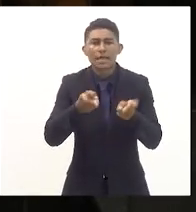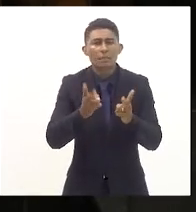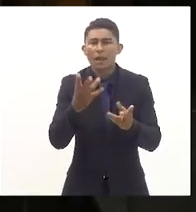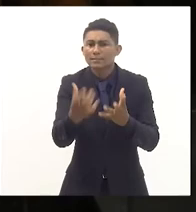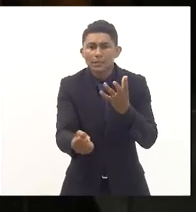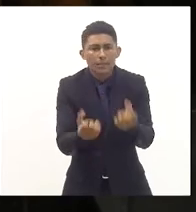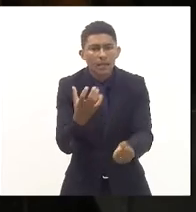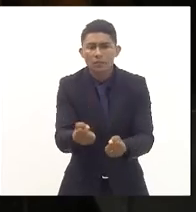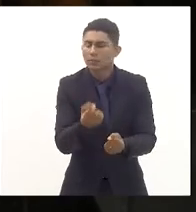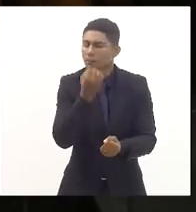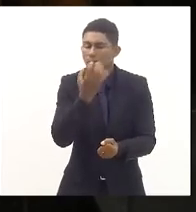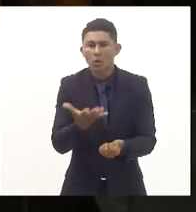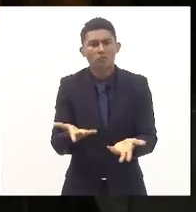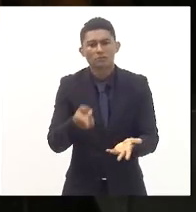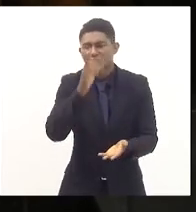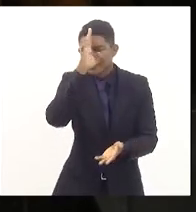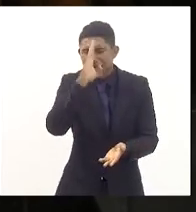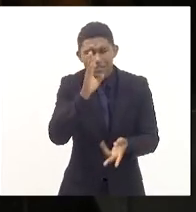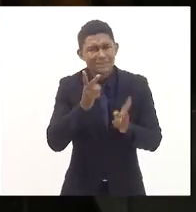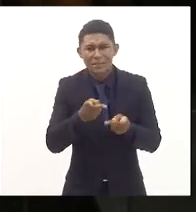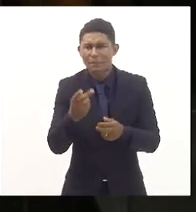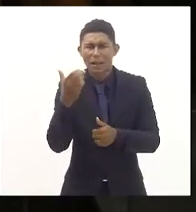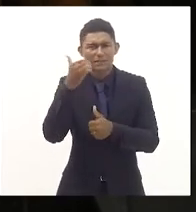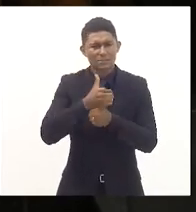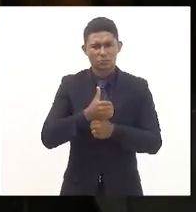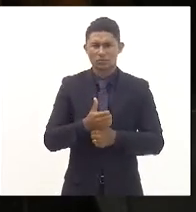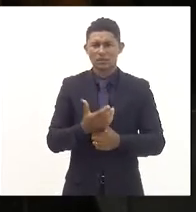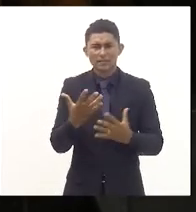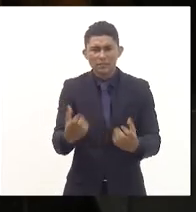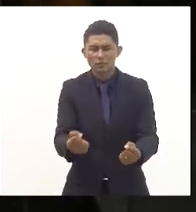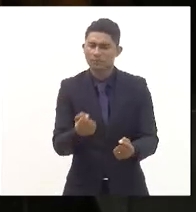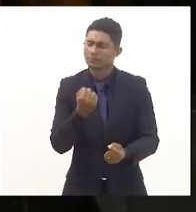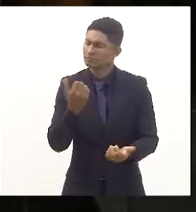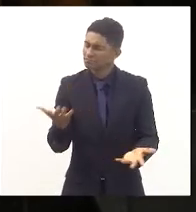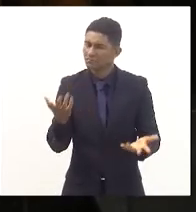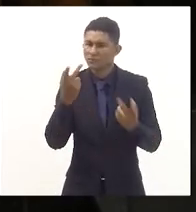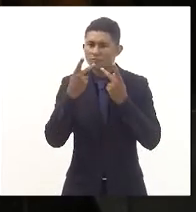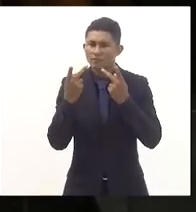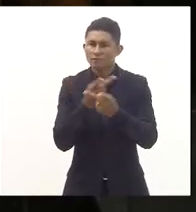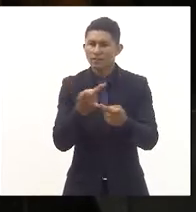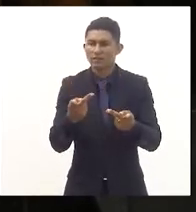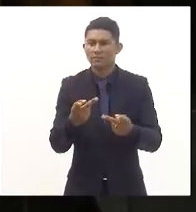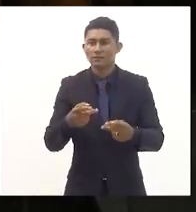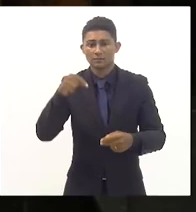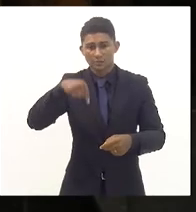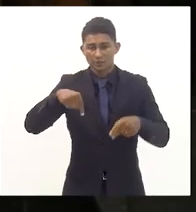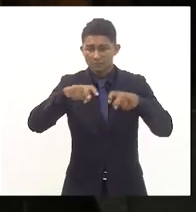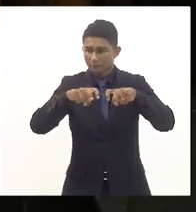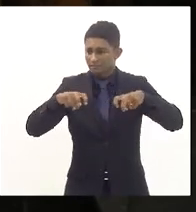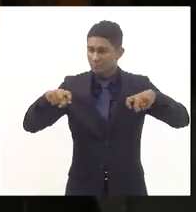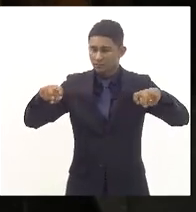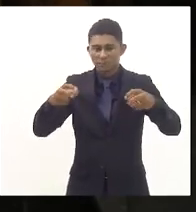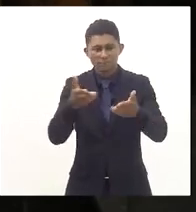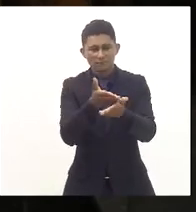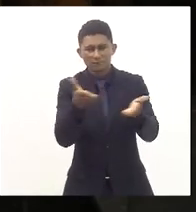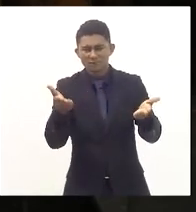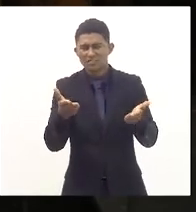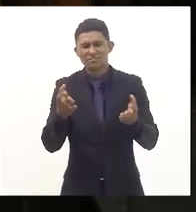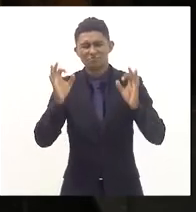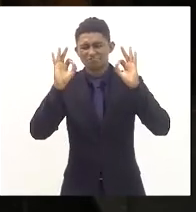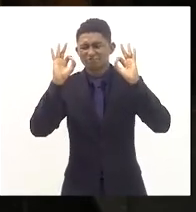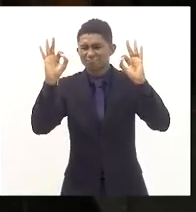mesmo que gratuitamente então digo aqui e motivando que nós temos uma mesa para mim muito